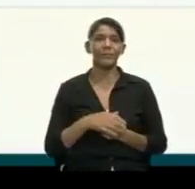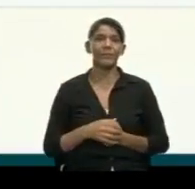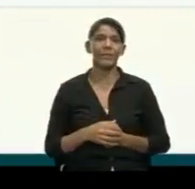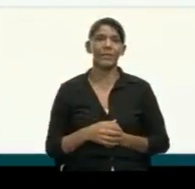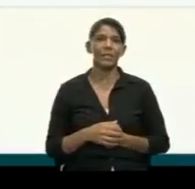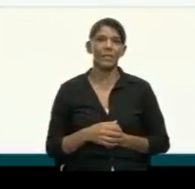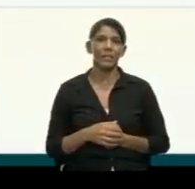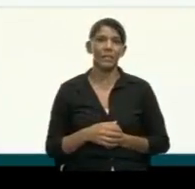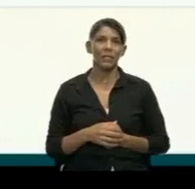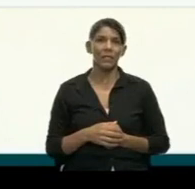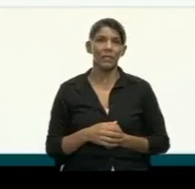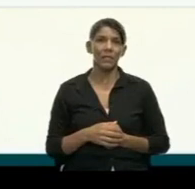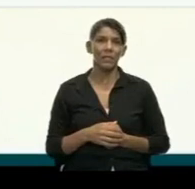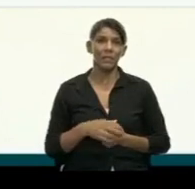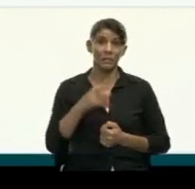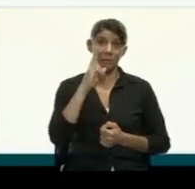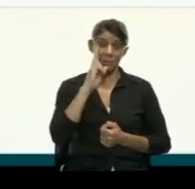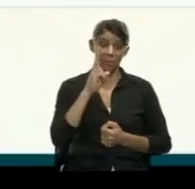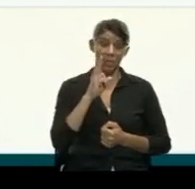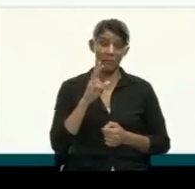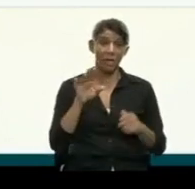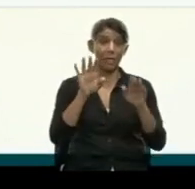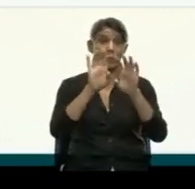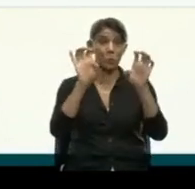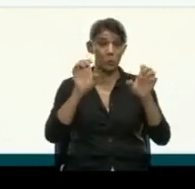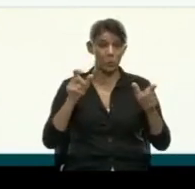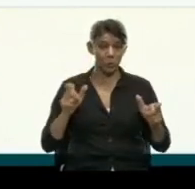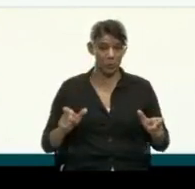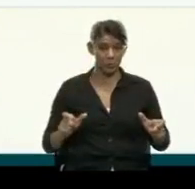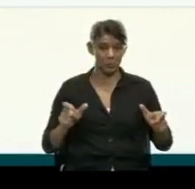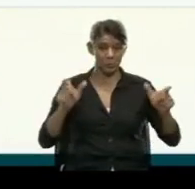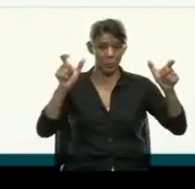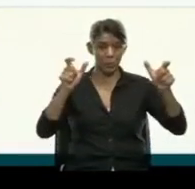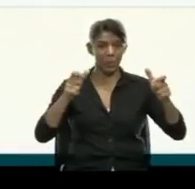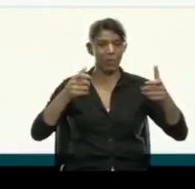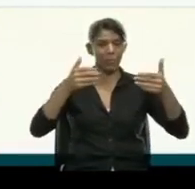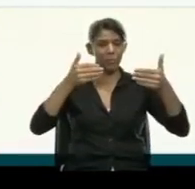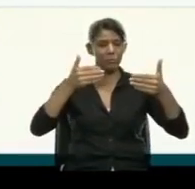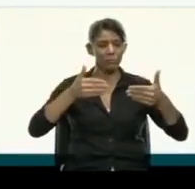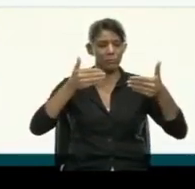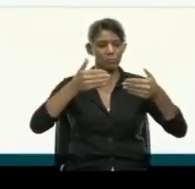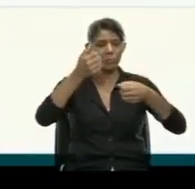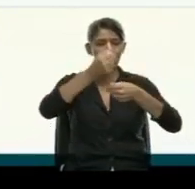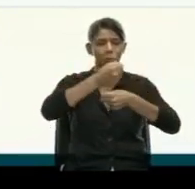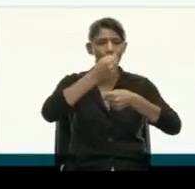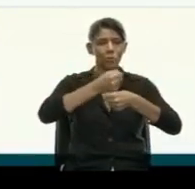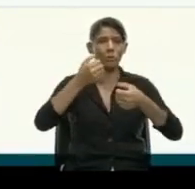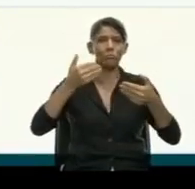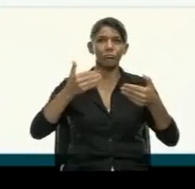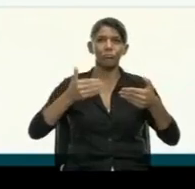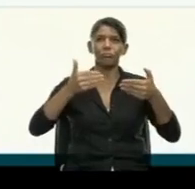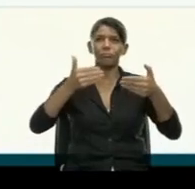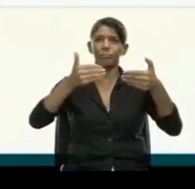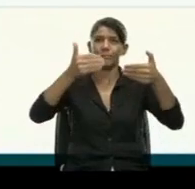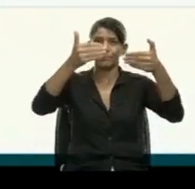gente ergue toda a estrutura primeiro, tá? E depois a gente vai subir na alvenaria de vedação,